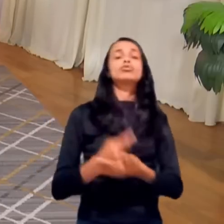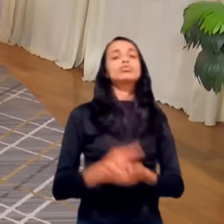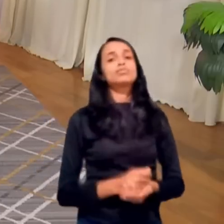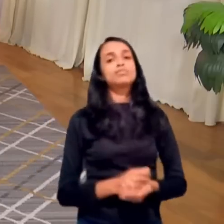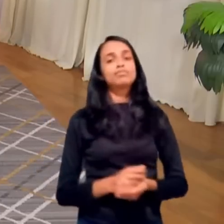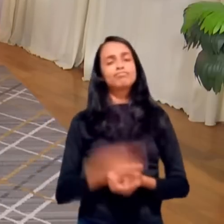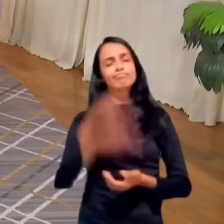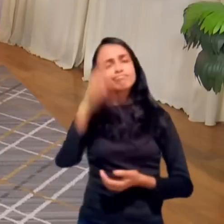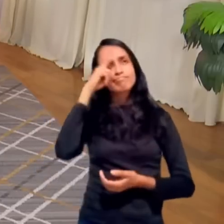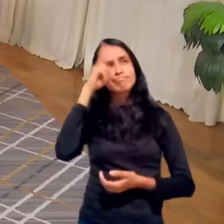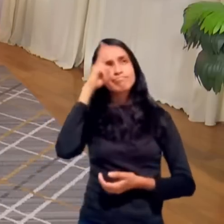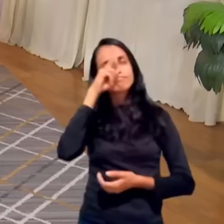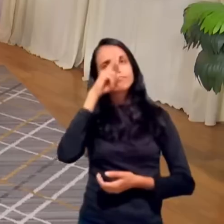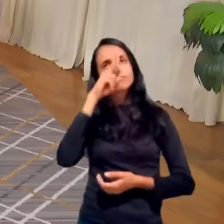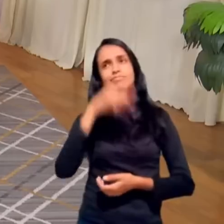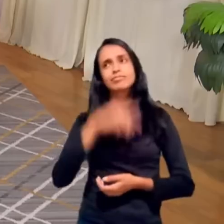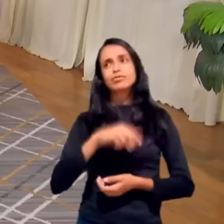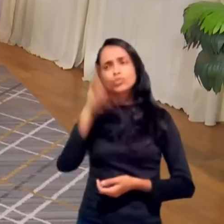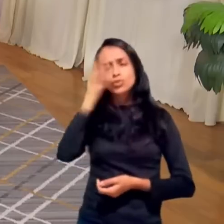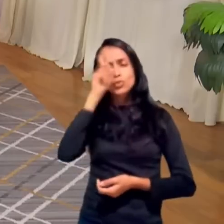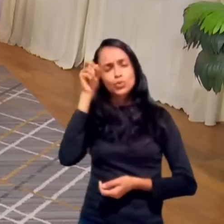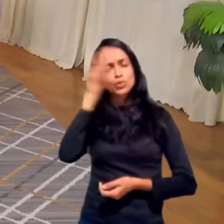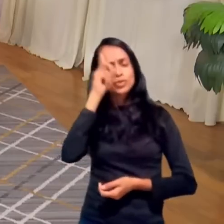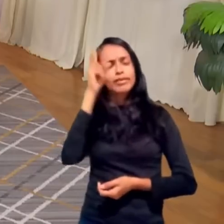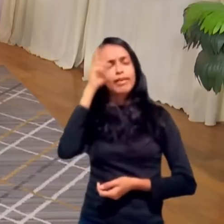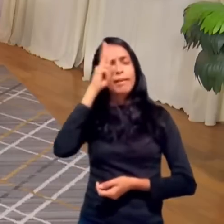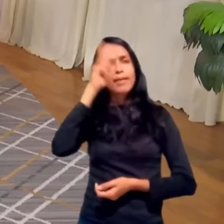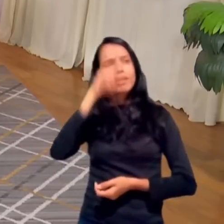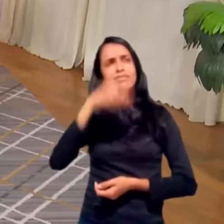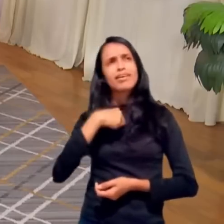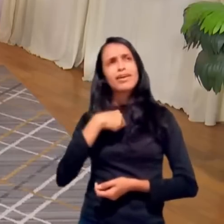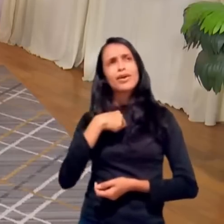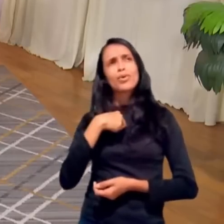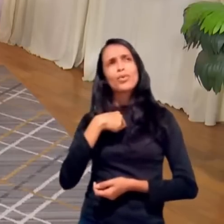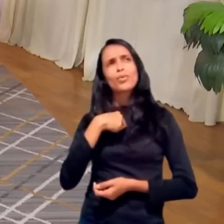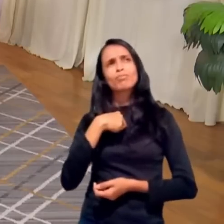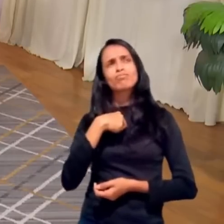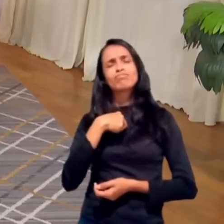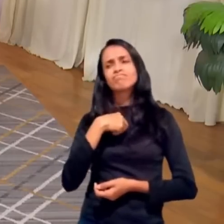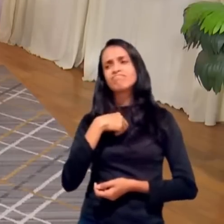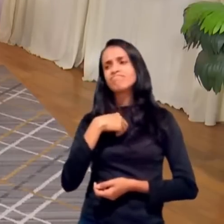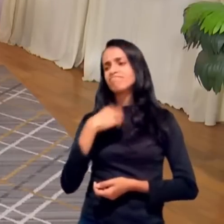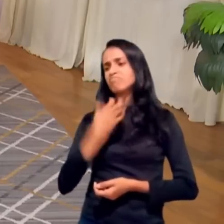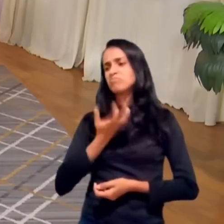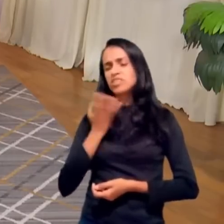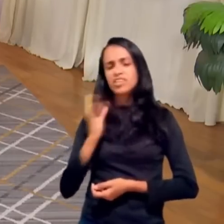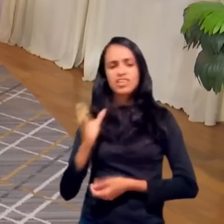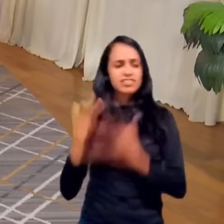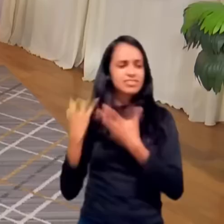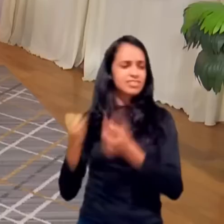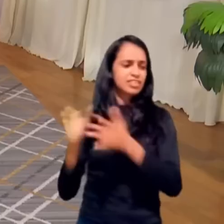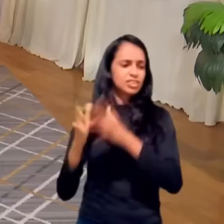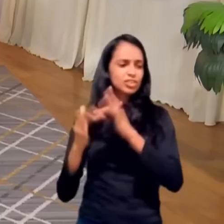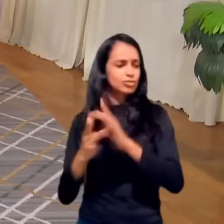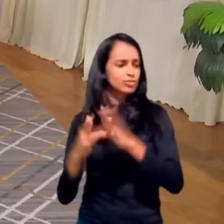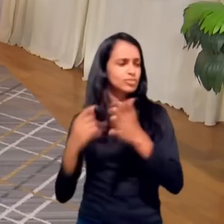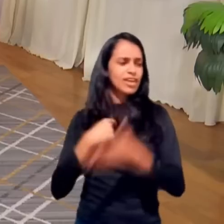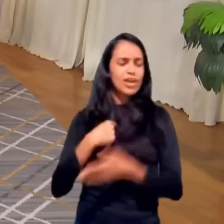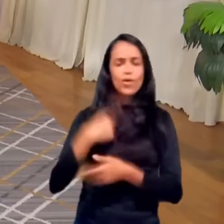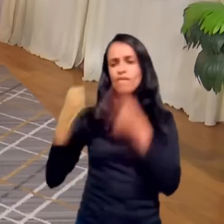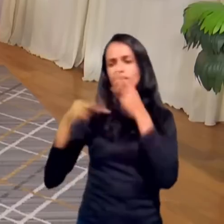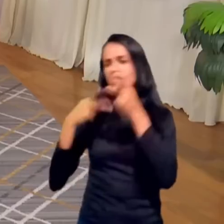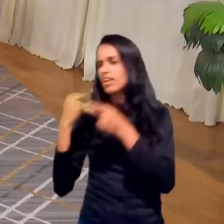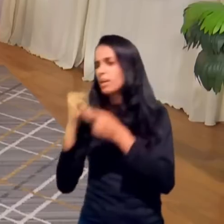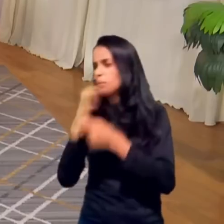de ter negado o mestre 3 vezes. Mas o mestre lhe dá uma segunda chance. Um momento para que